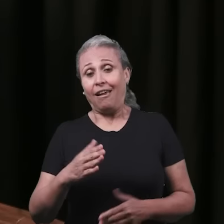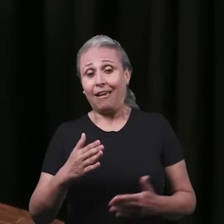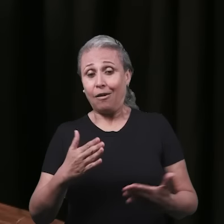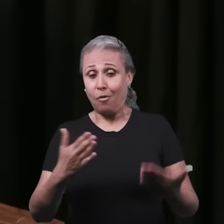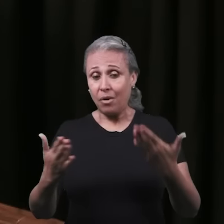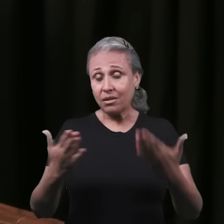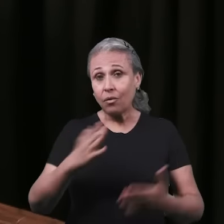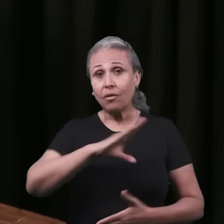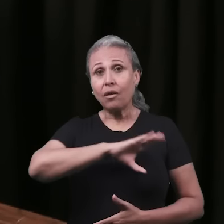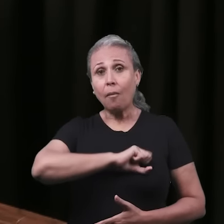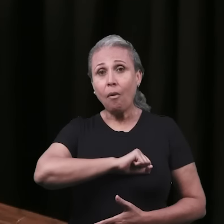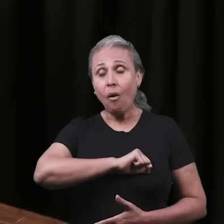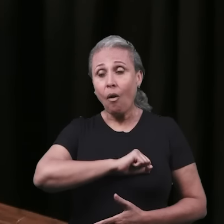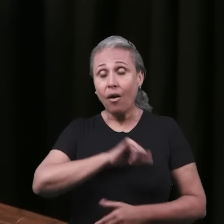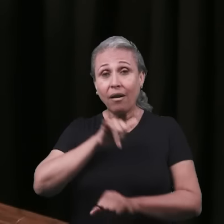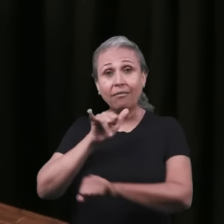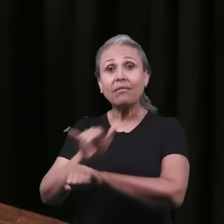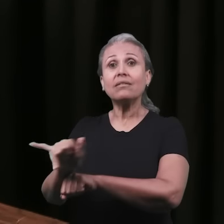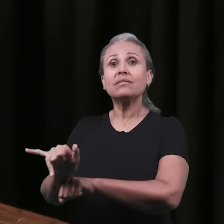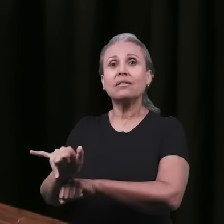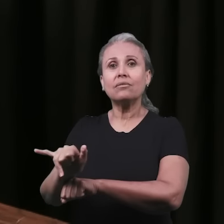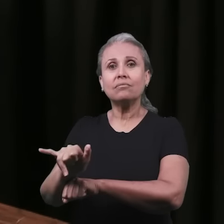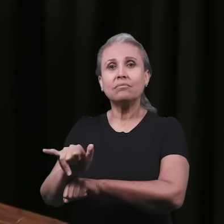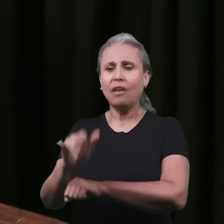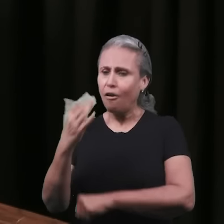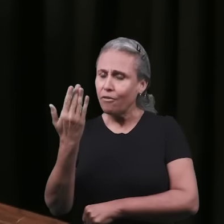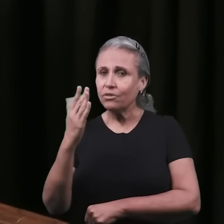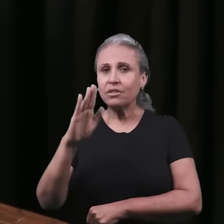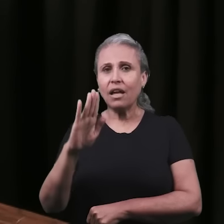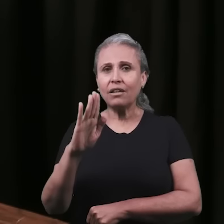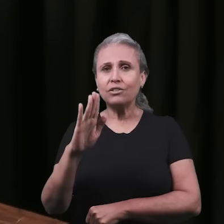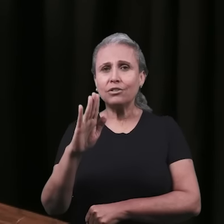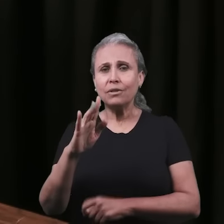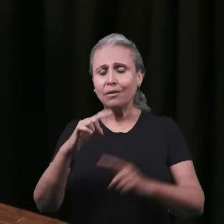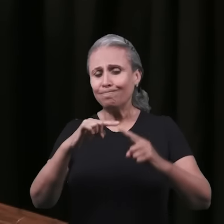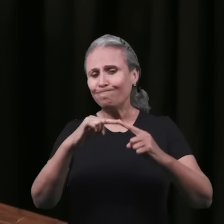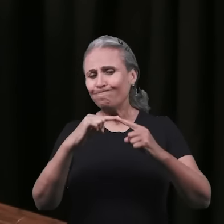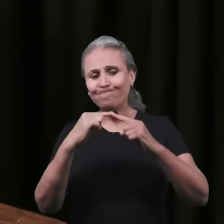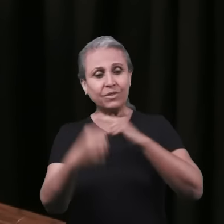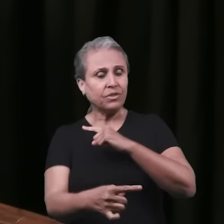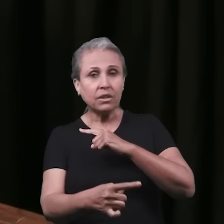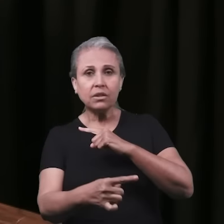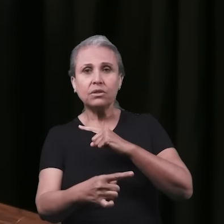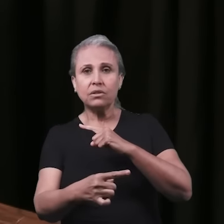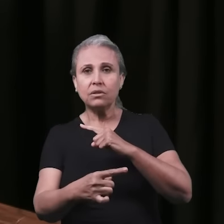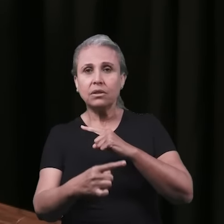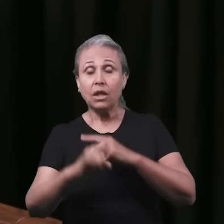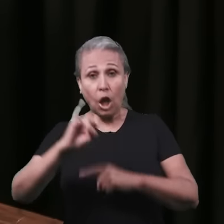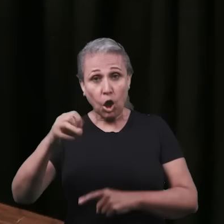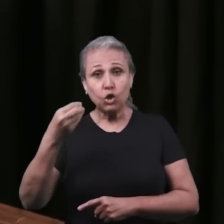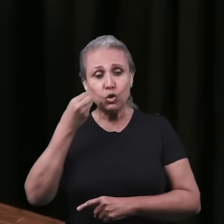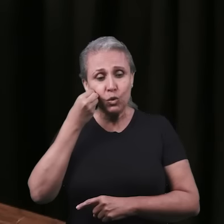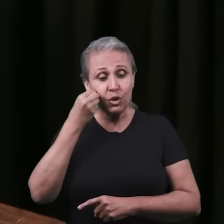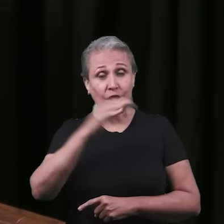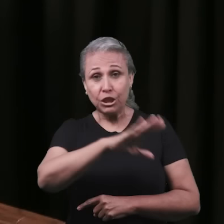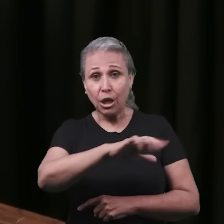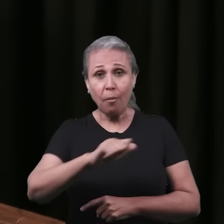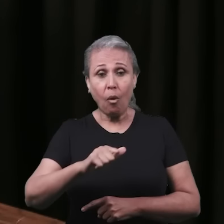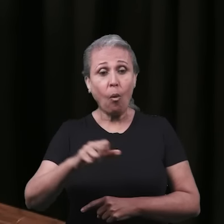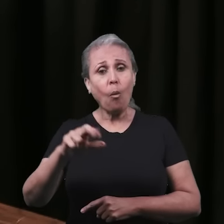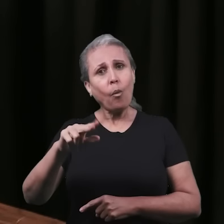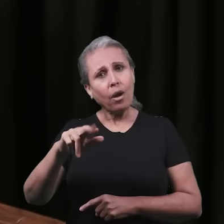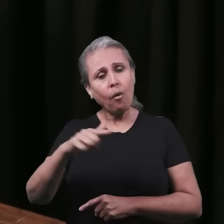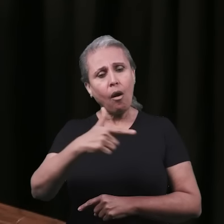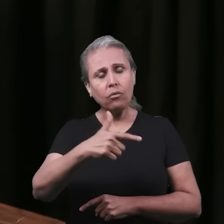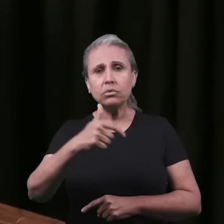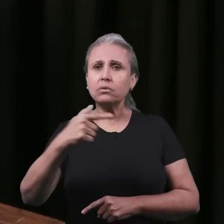né? São situações antagônicas e existe um contraste entre elas. Judas ele foi chamado pelo mesmo Jesus que chamou todos esses